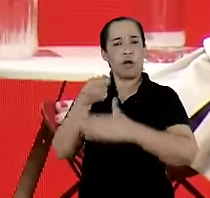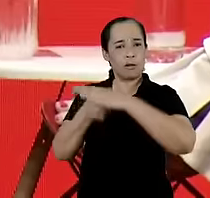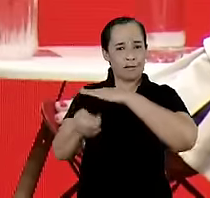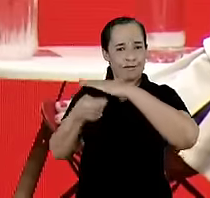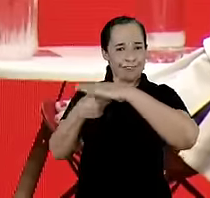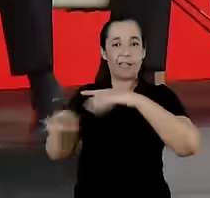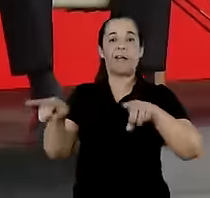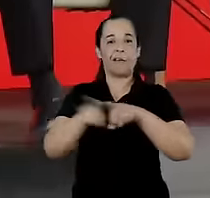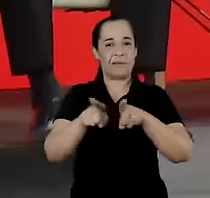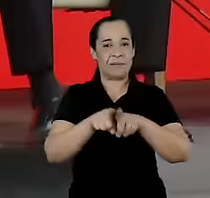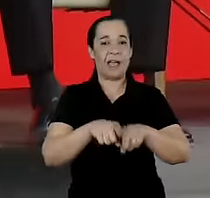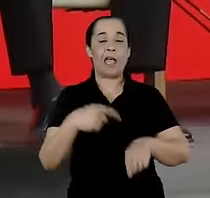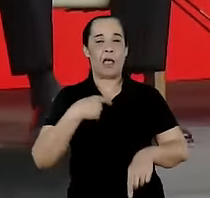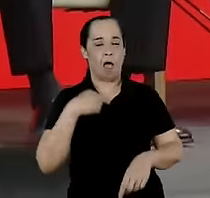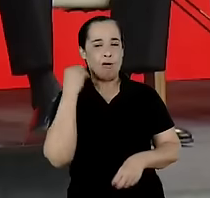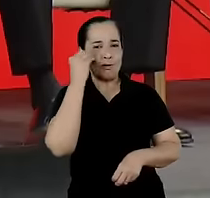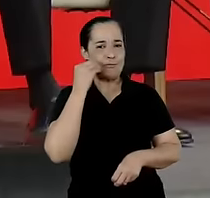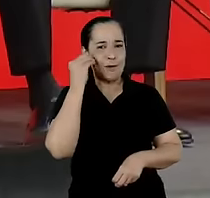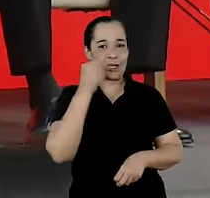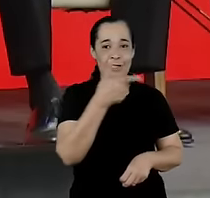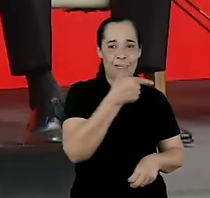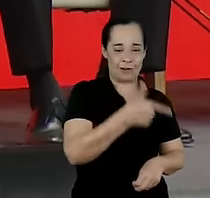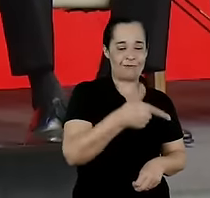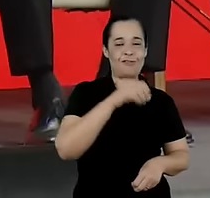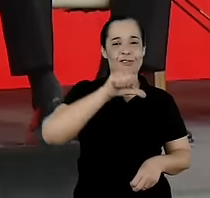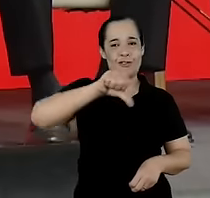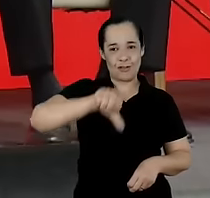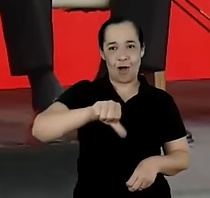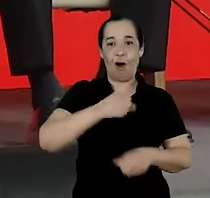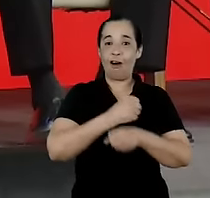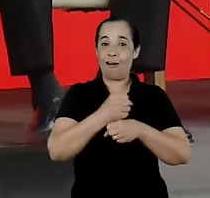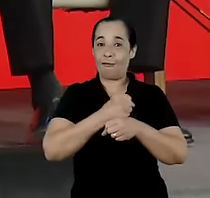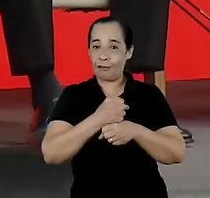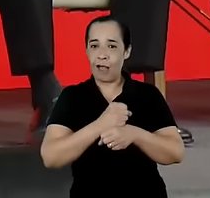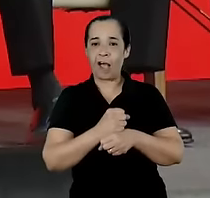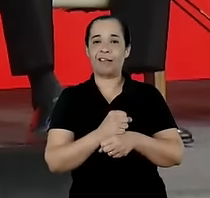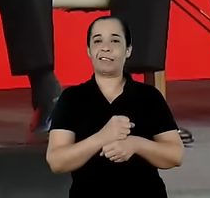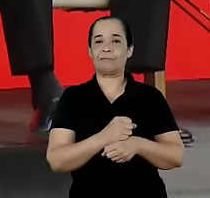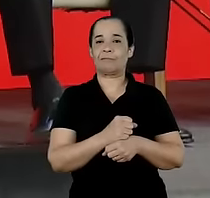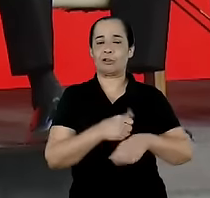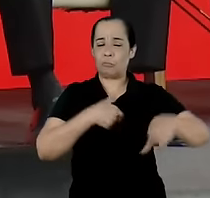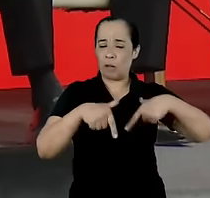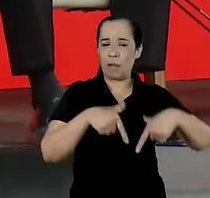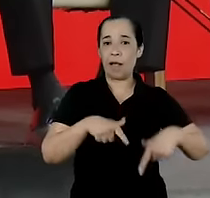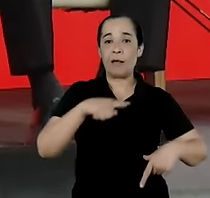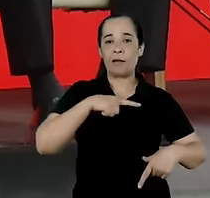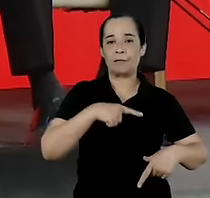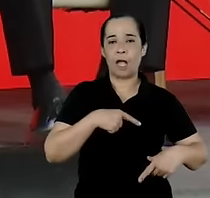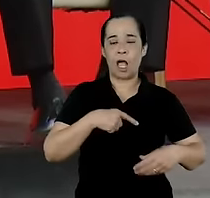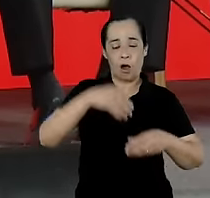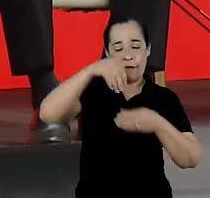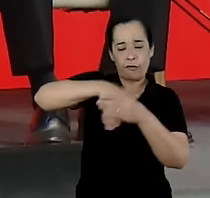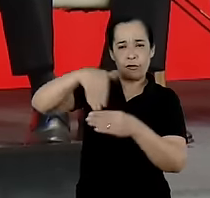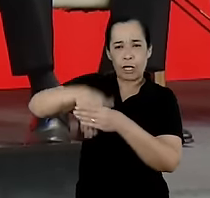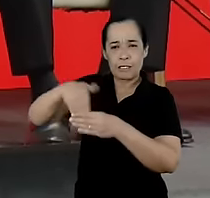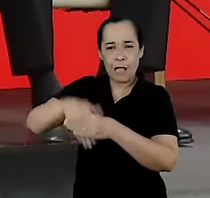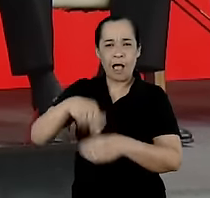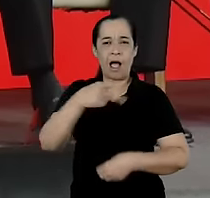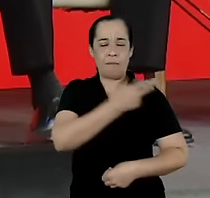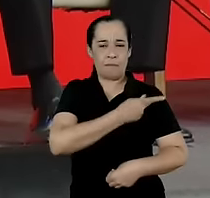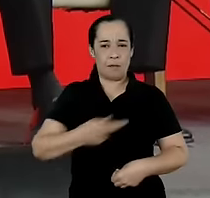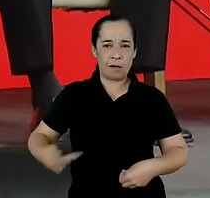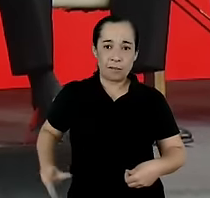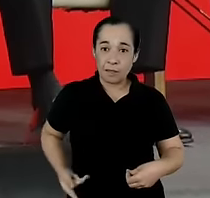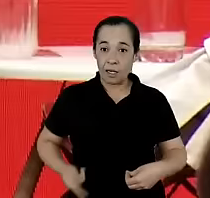tô a 29 anos no mercado né Raduan 20 e tantos eh pô tem uma eleição presidencial tem discussões etc tal o